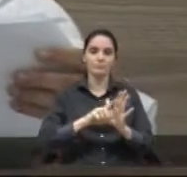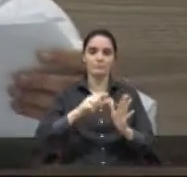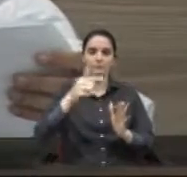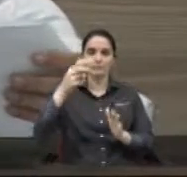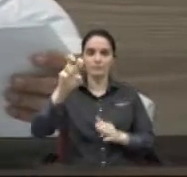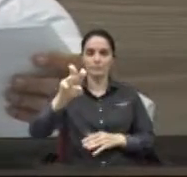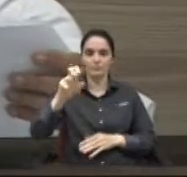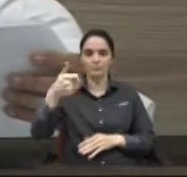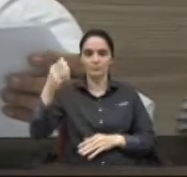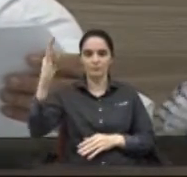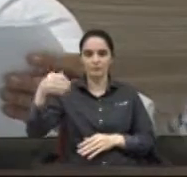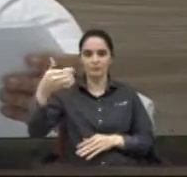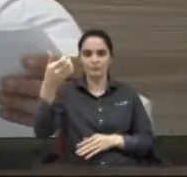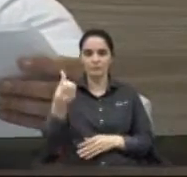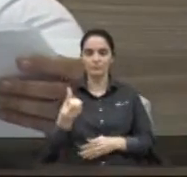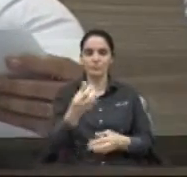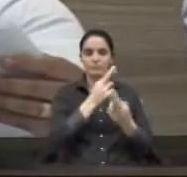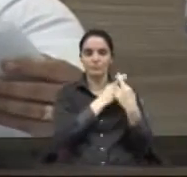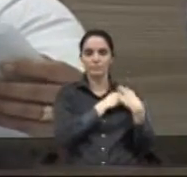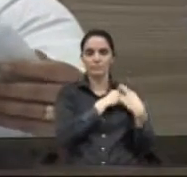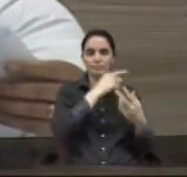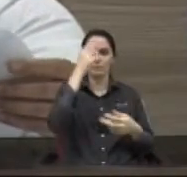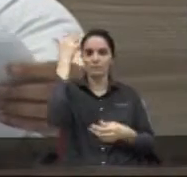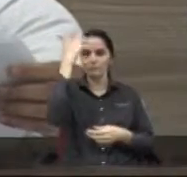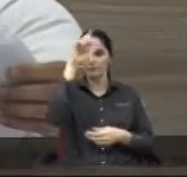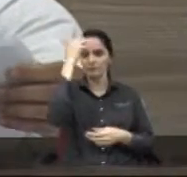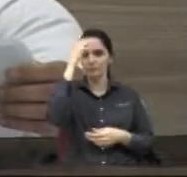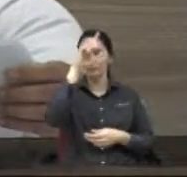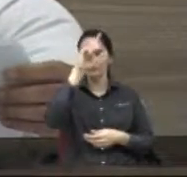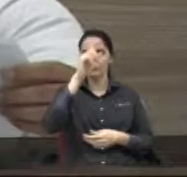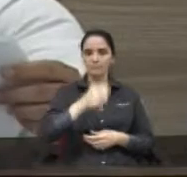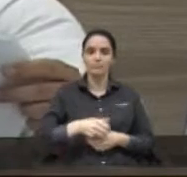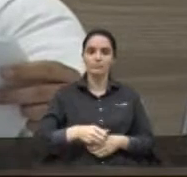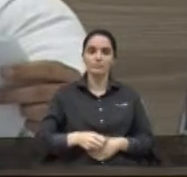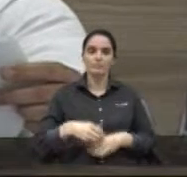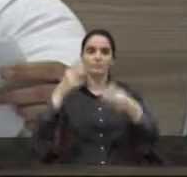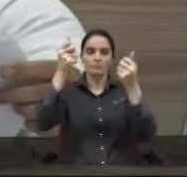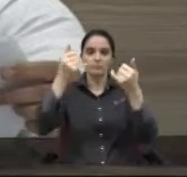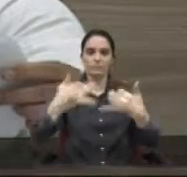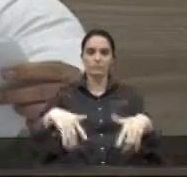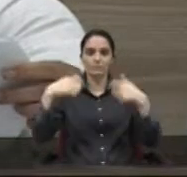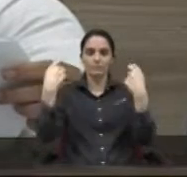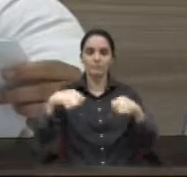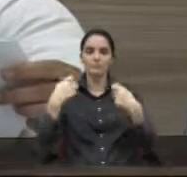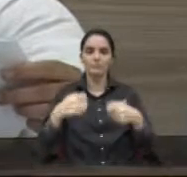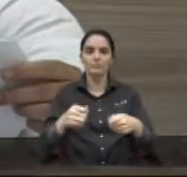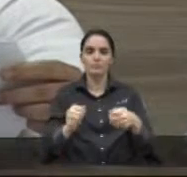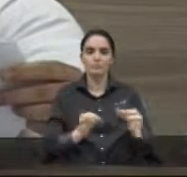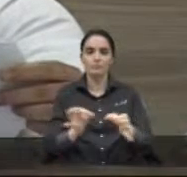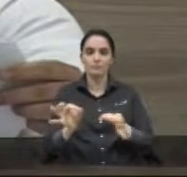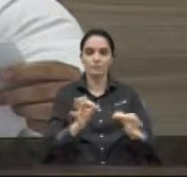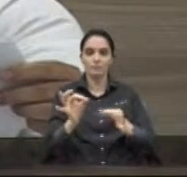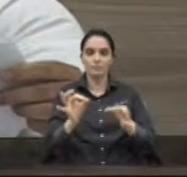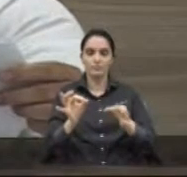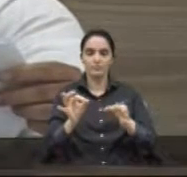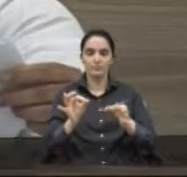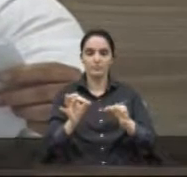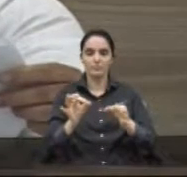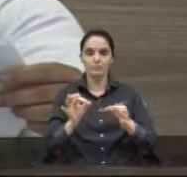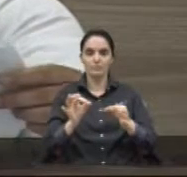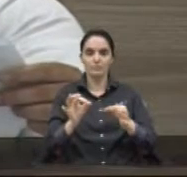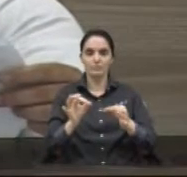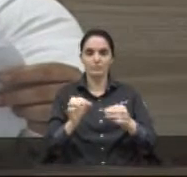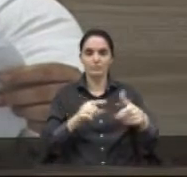número 51/2016, de autoria do nobre vereador Sidney Pascotto, que dispõe acerca da elaboração